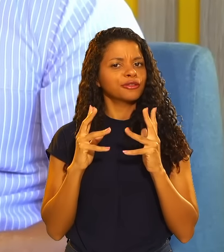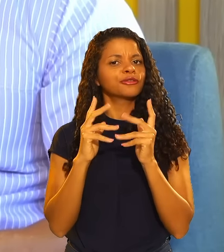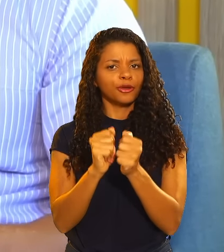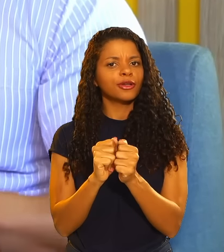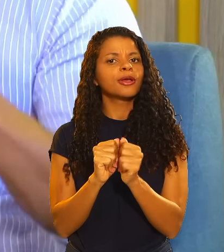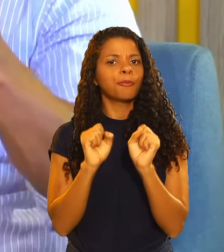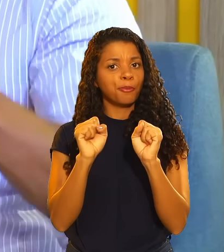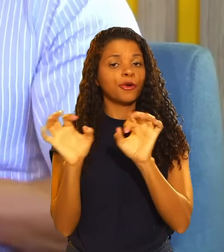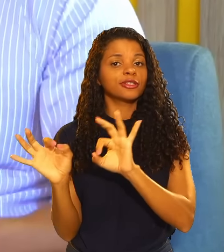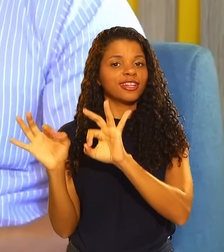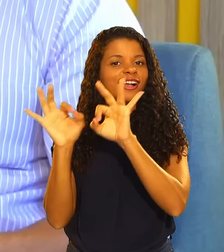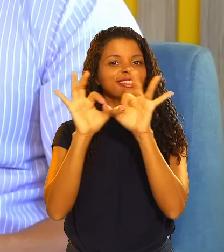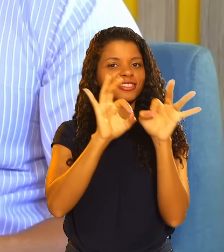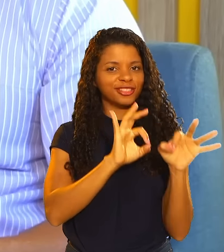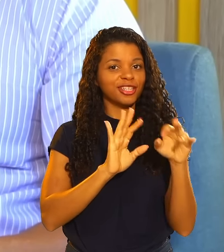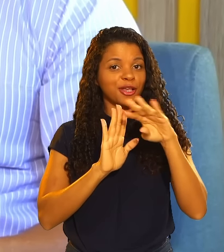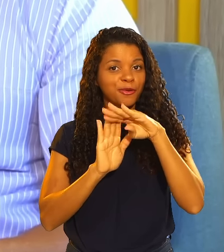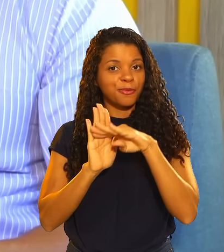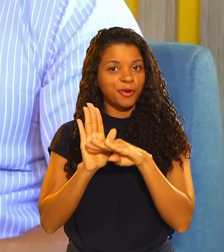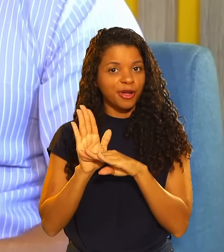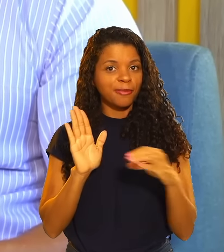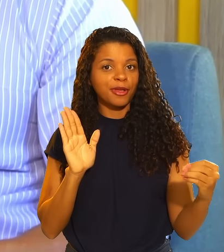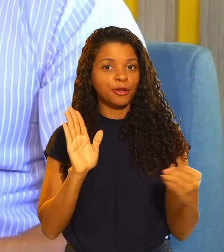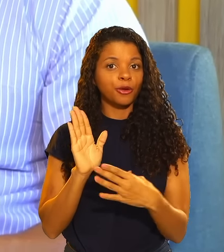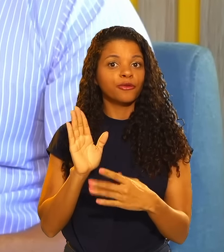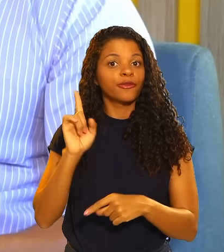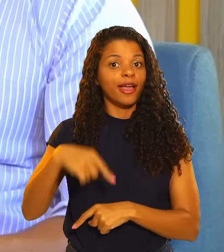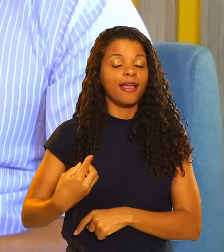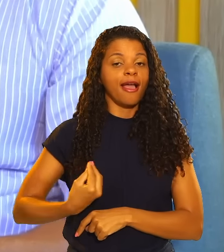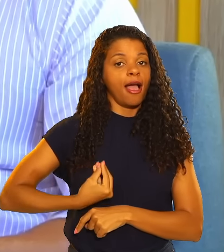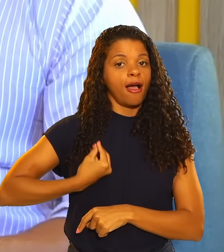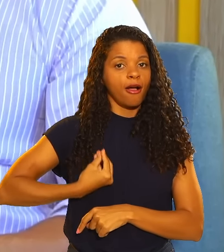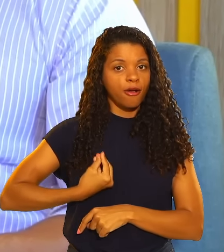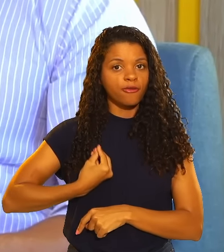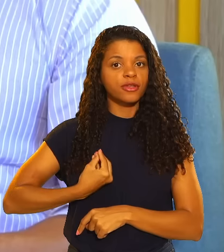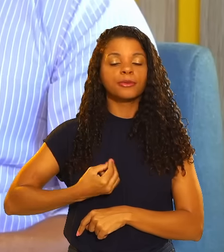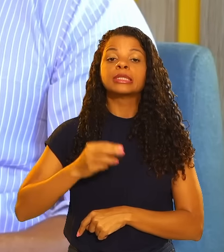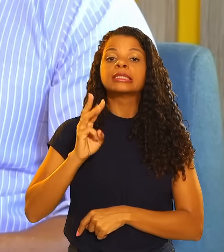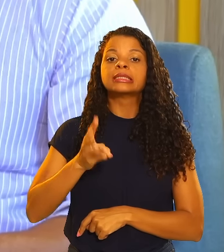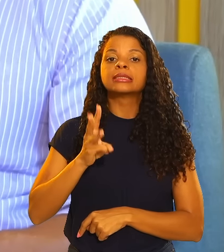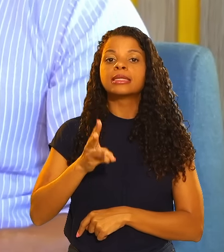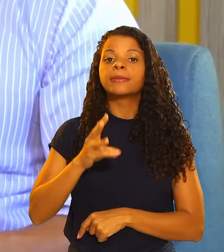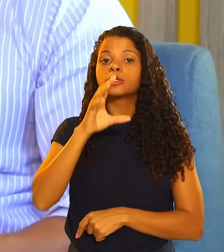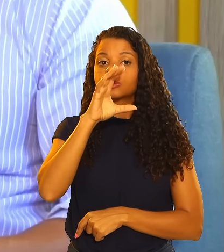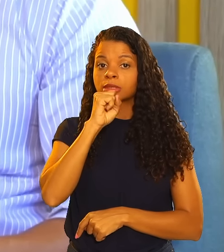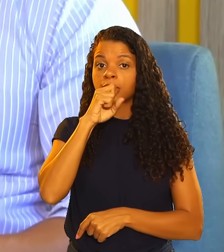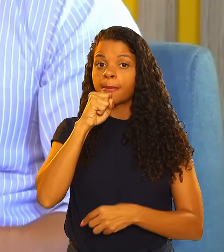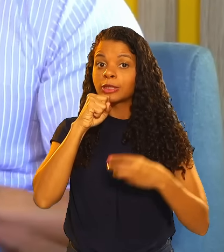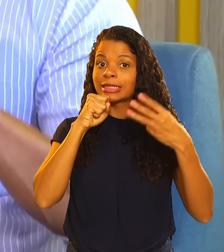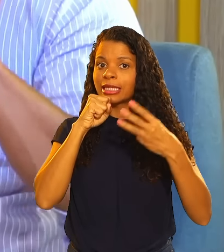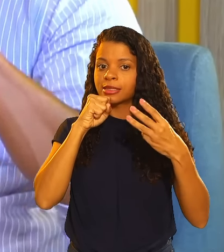apta, está convidada a assistir a este programa, que acontece ao vivo, sempre nos terceiros sábados de cada